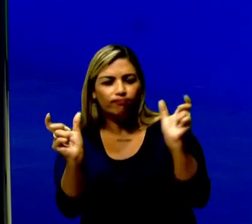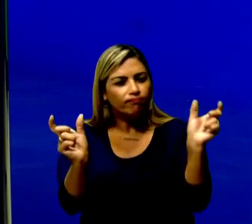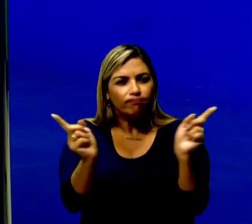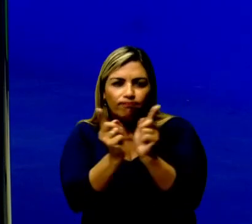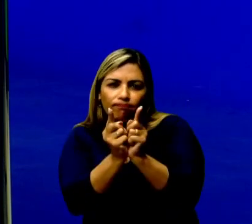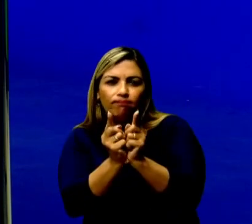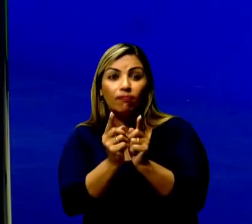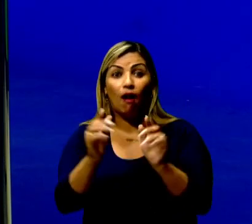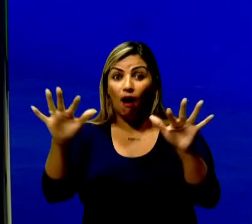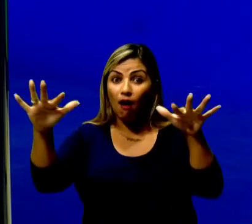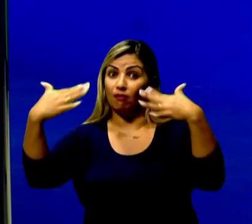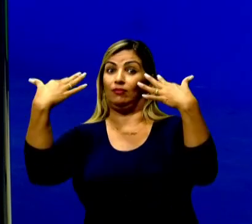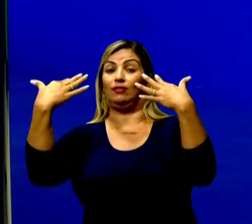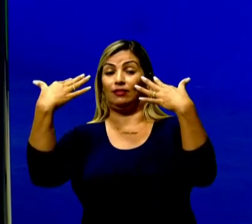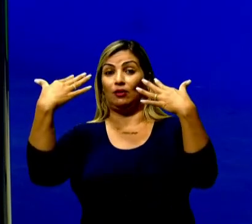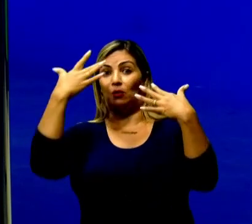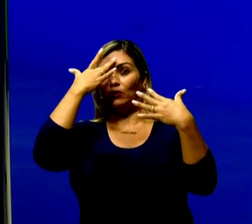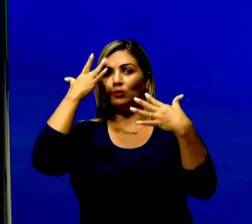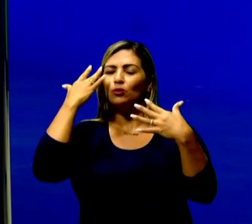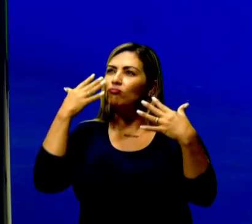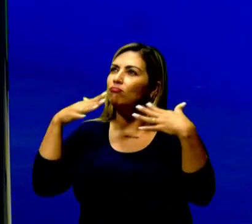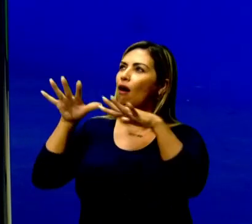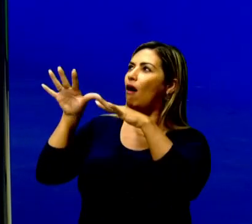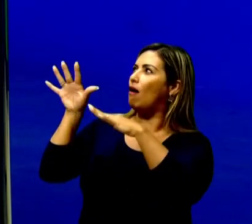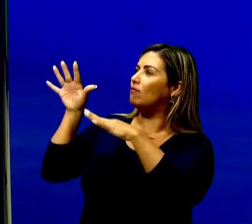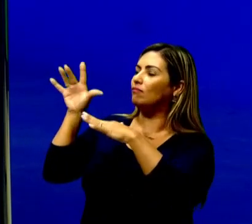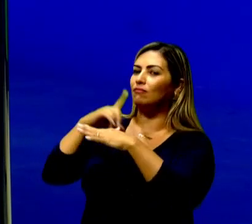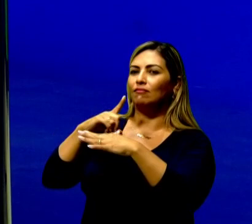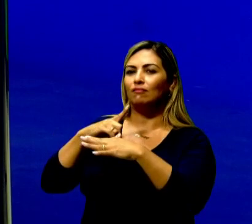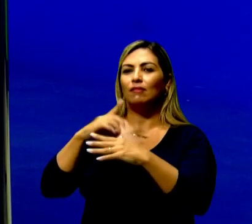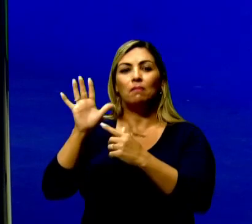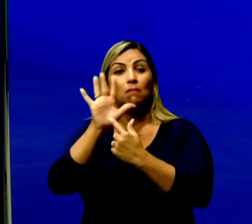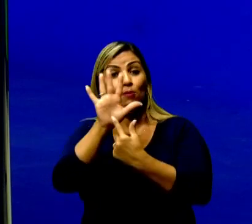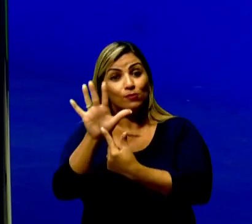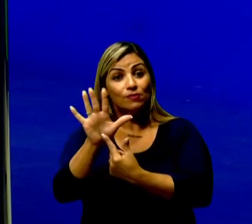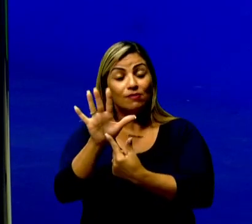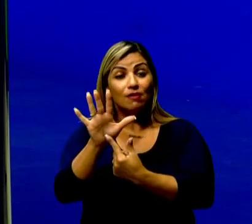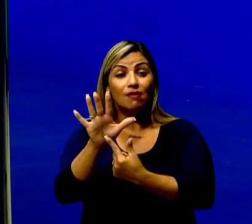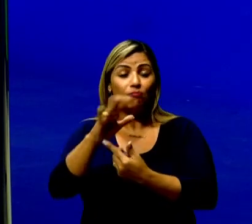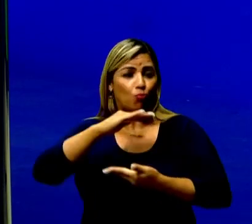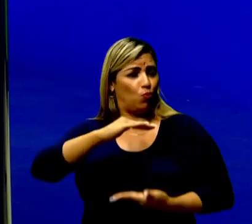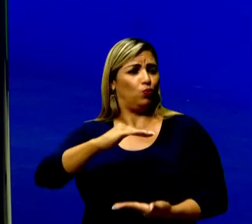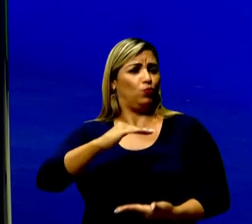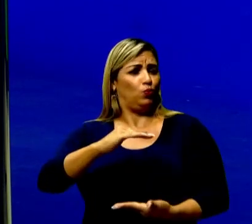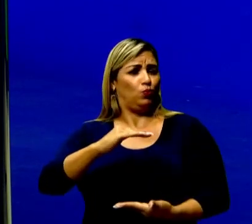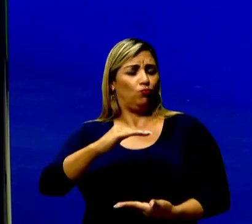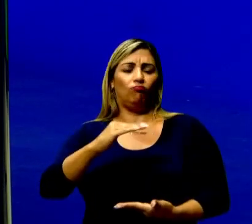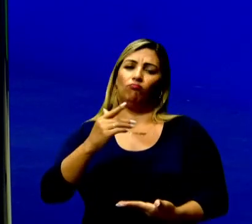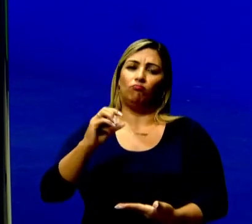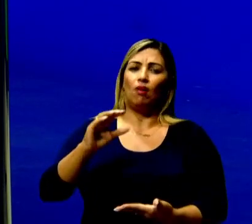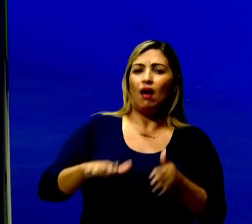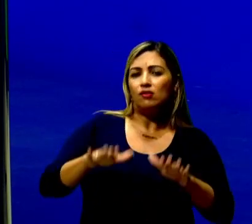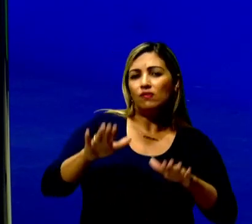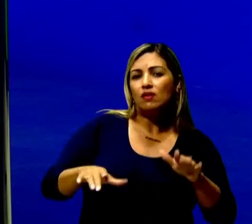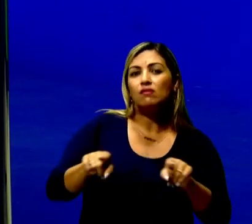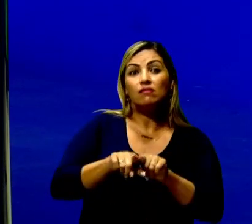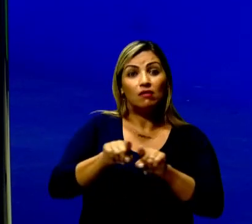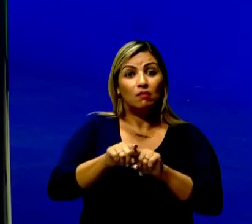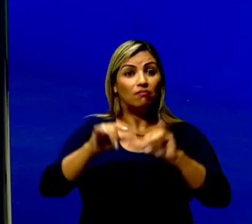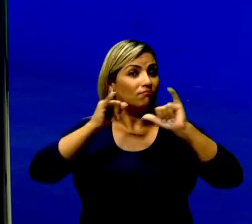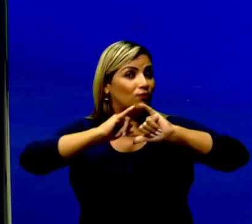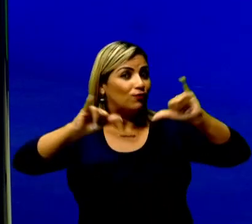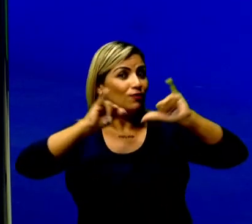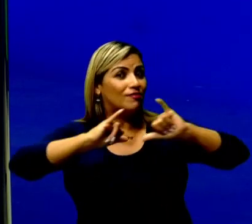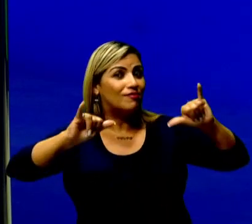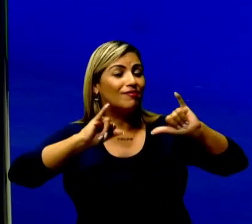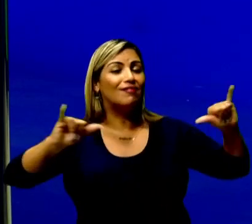que visa chamar a atenção do interlocutor às vezes para demonstrar um produto ou muitas vezes para fazer uma